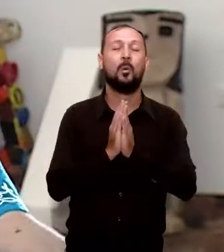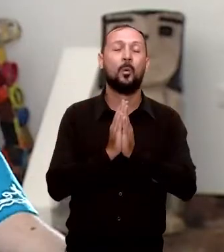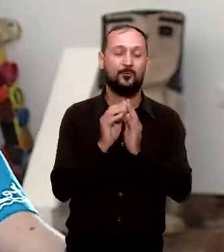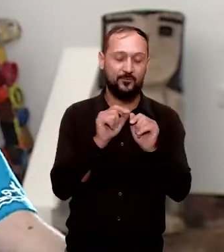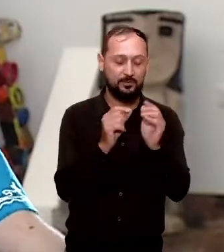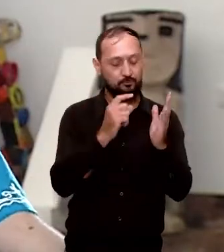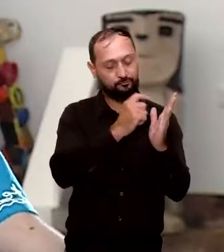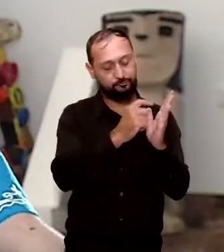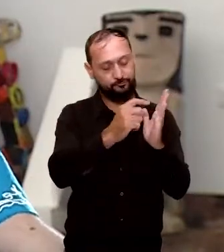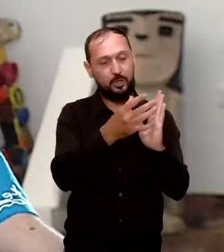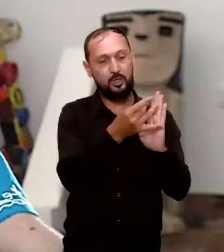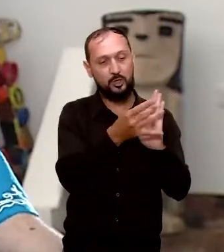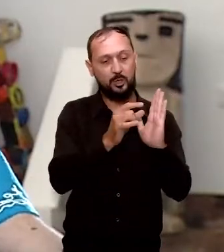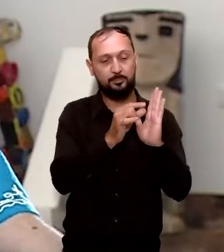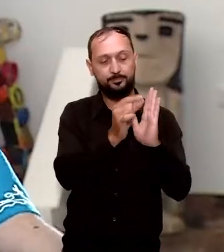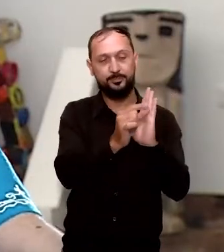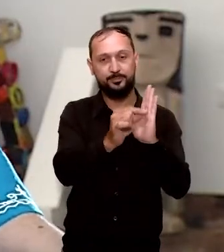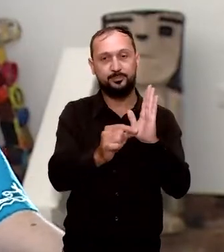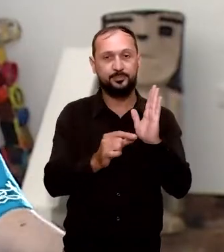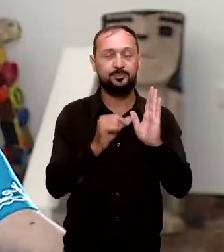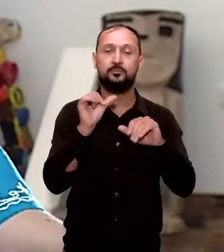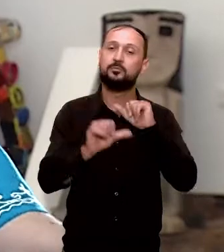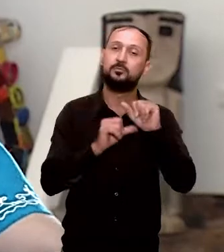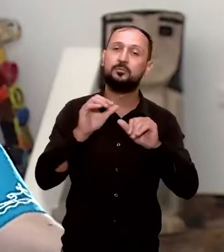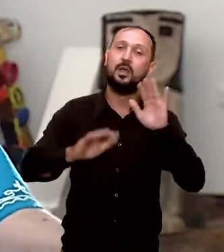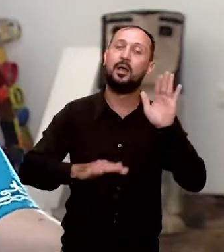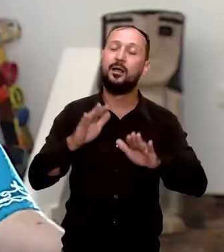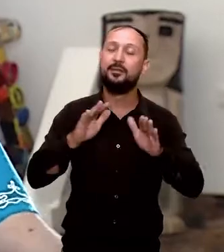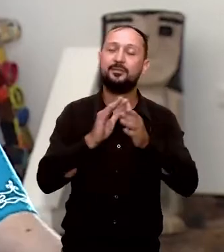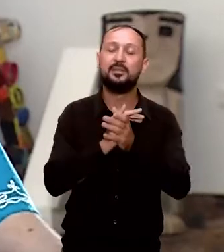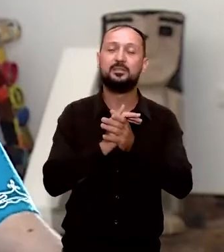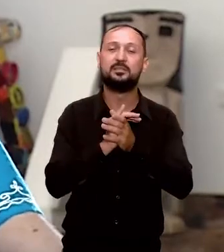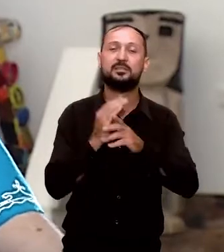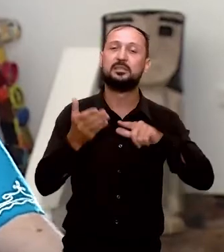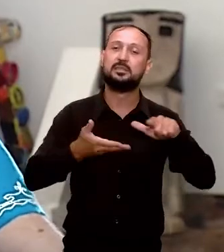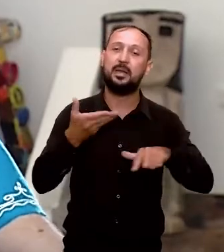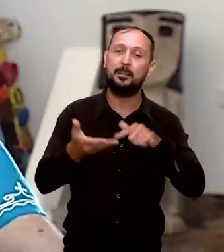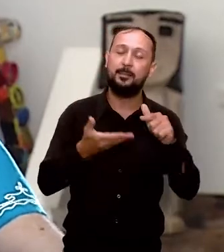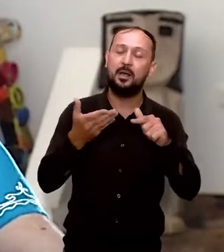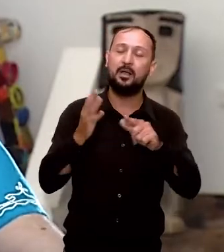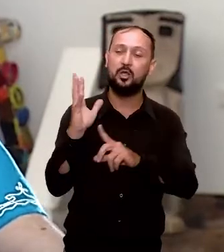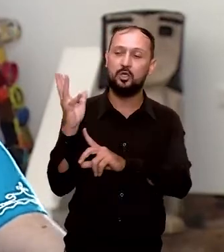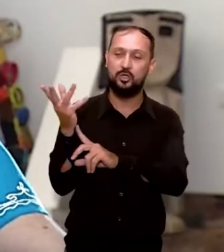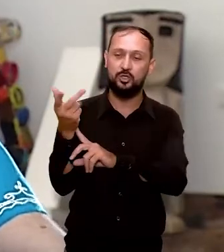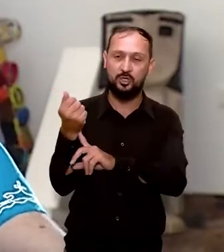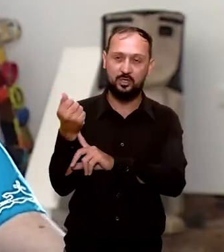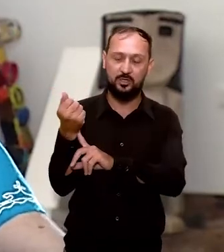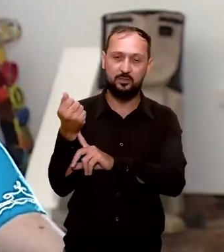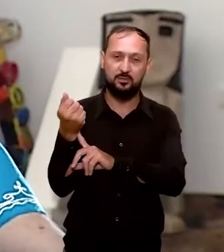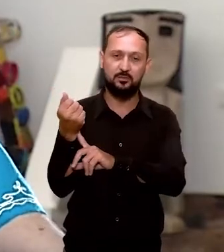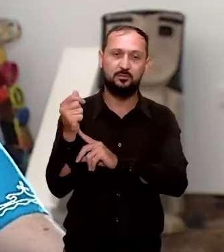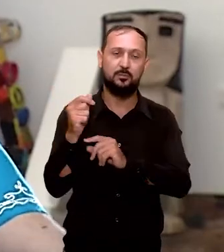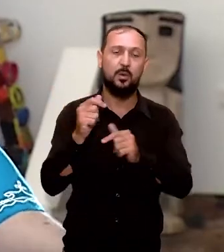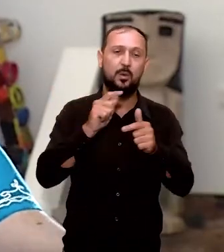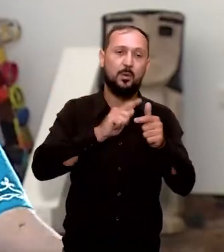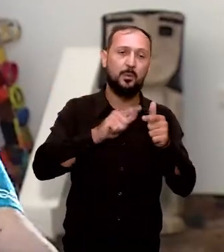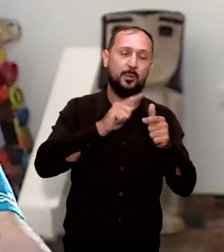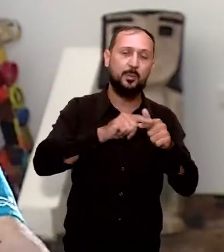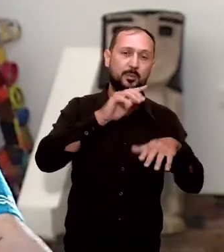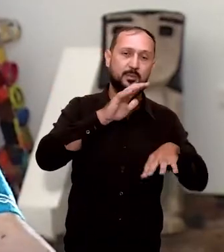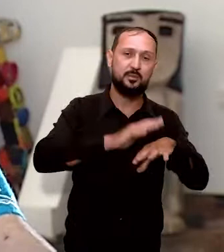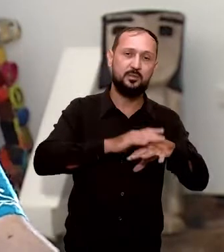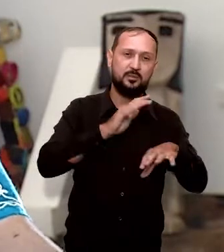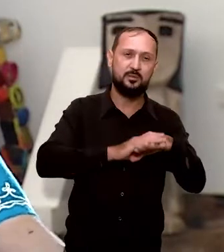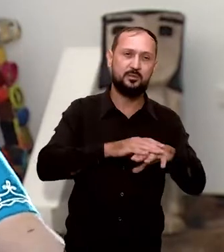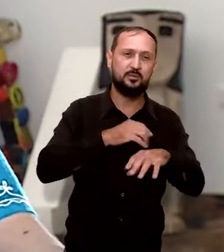né? E eu realmente trocava, às vezes, trabalhos de artes por